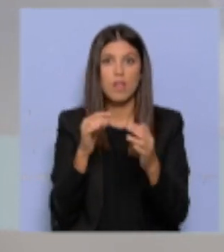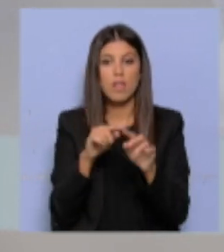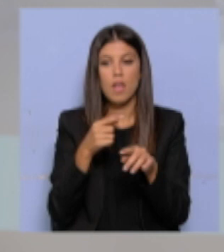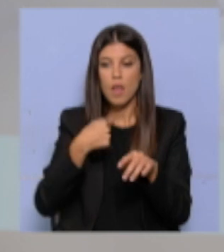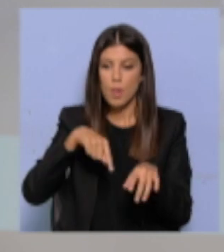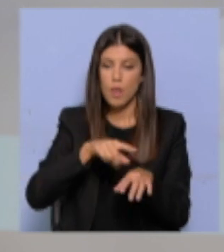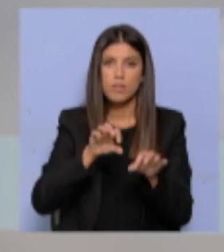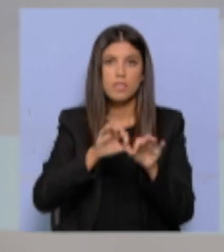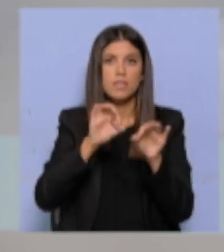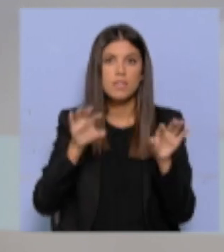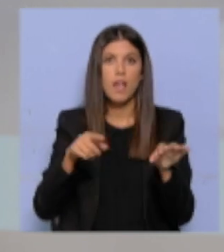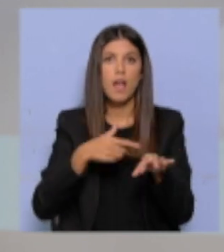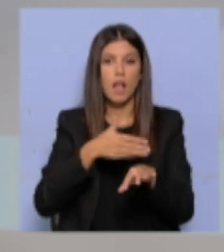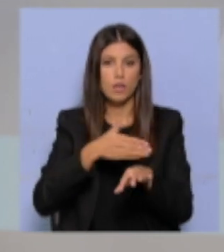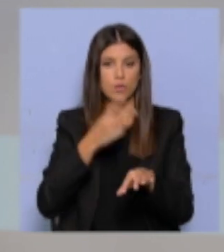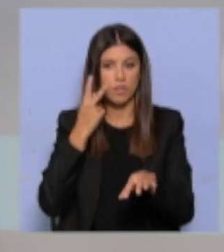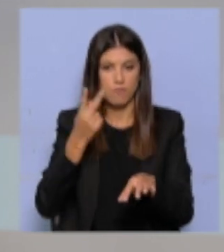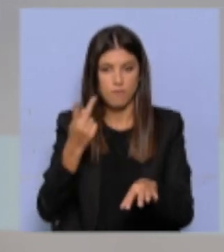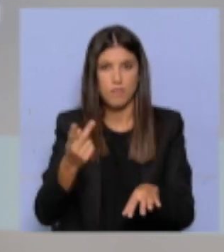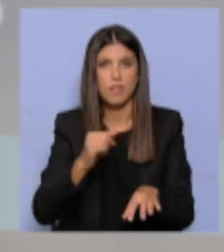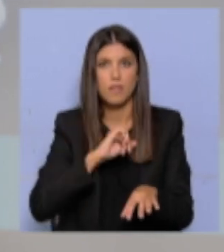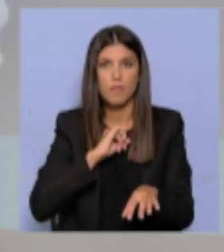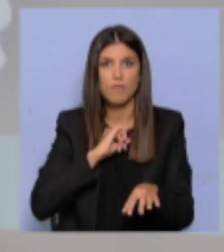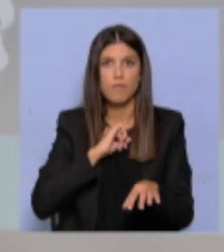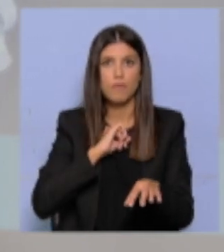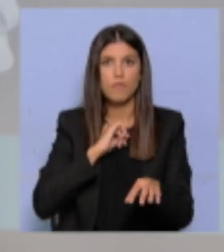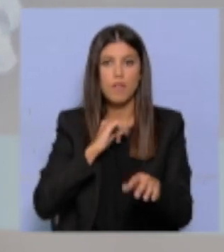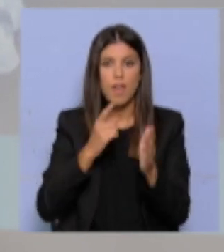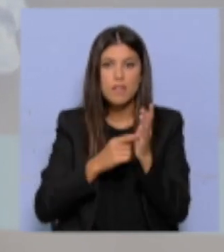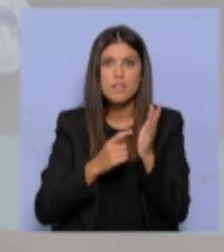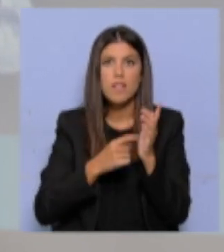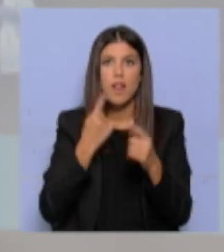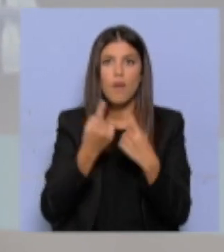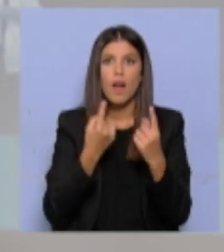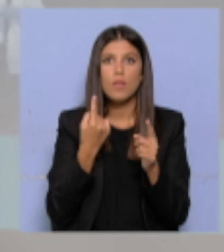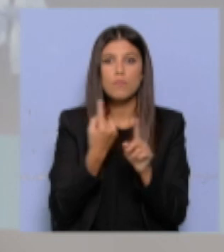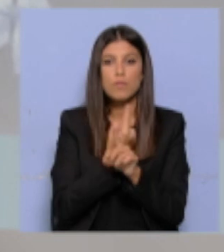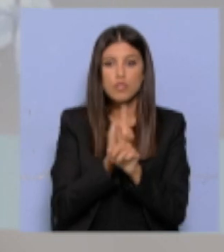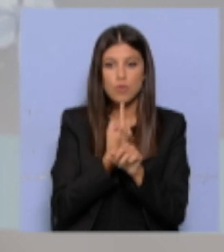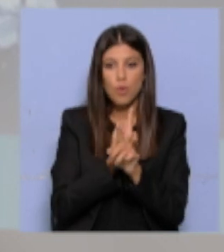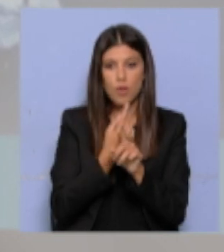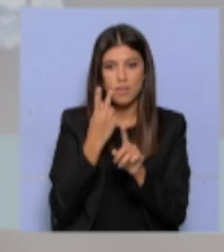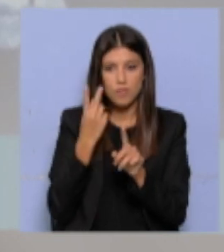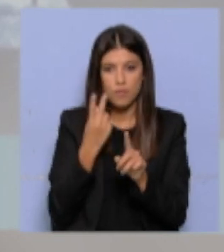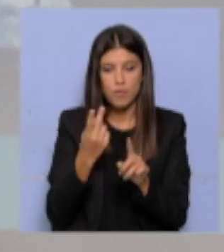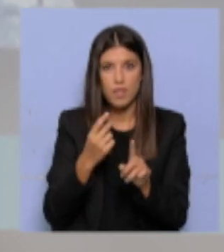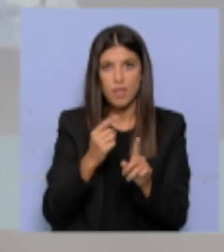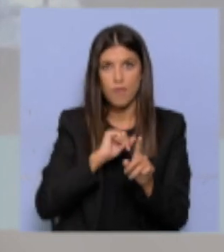nossa vida em que é necessário que muitas folhas caiam para que novos rebentos